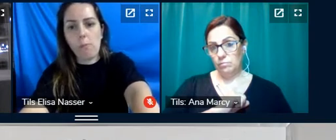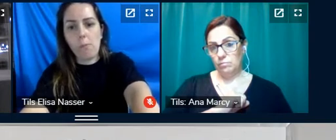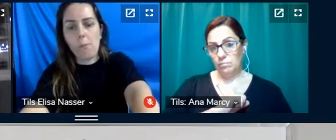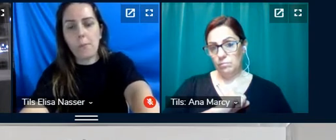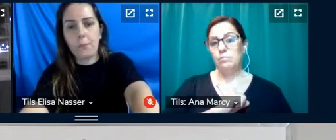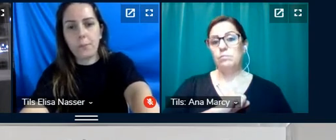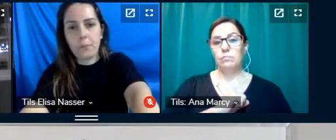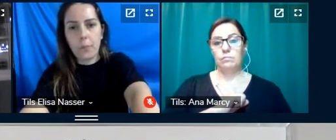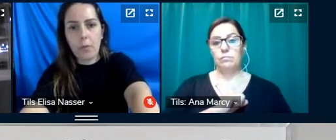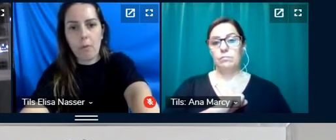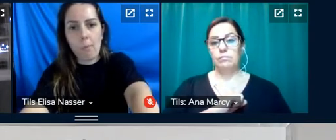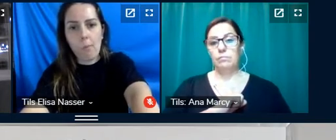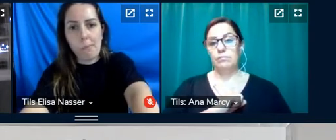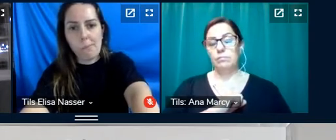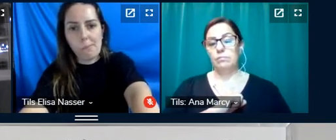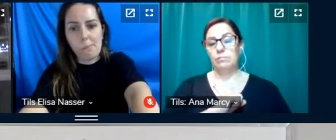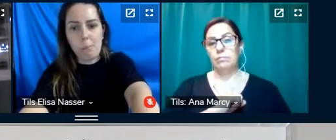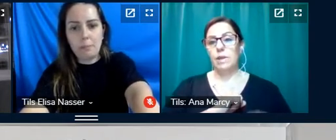Newton.